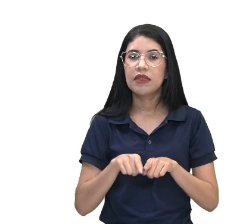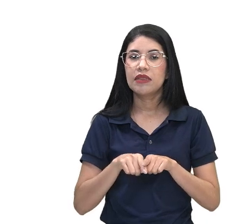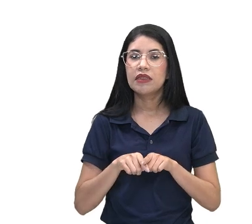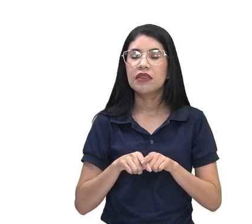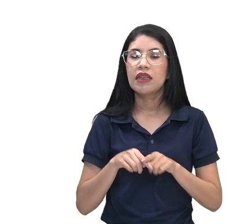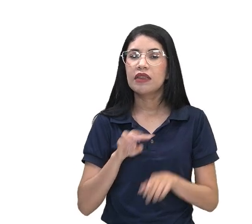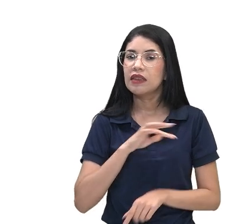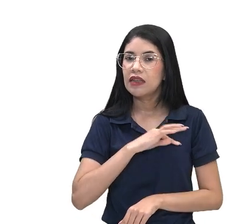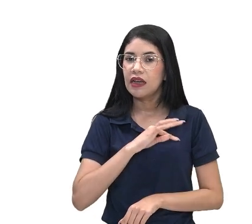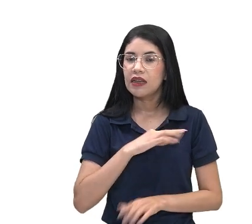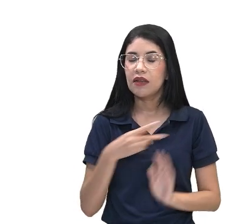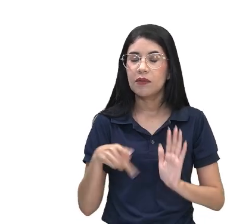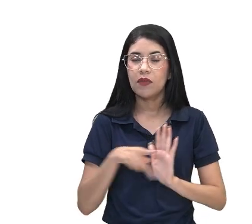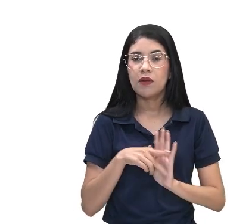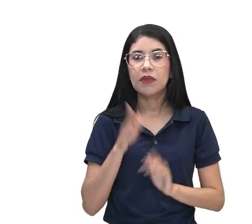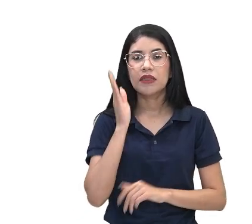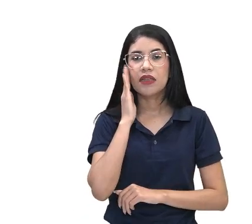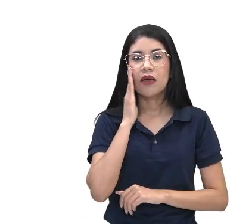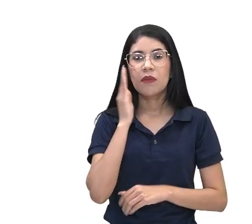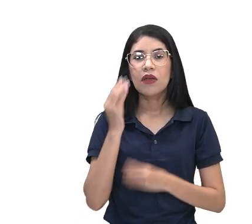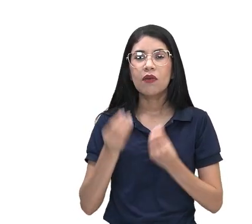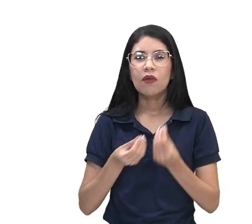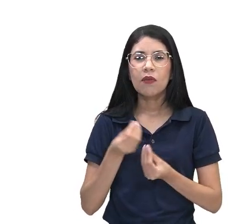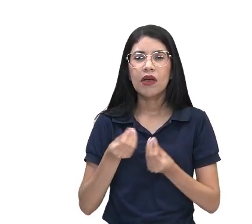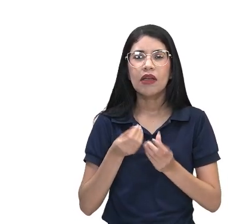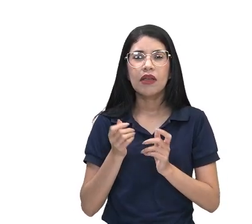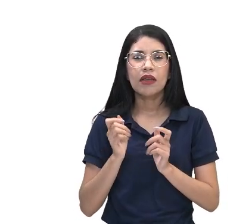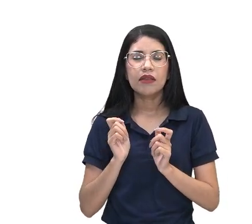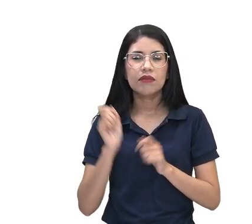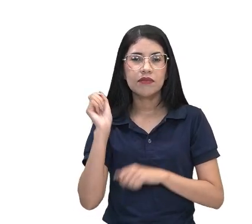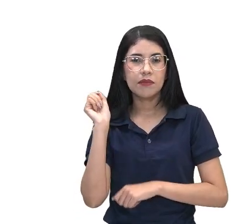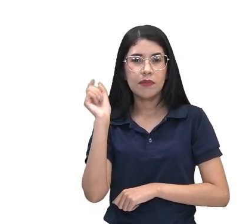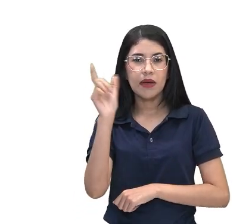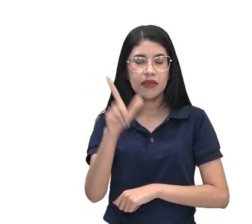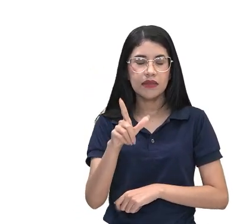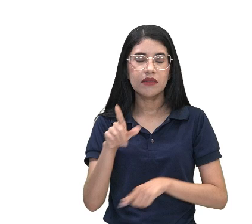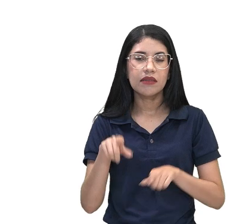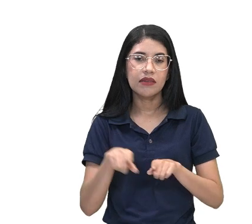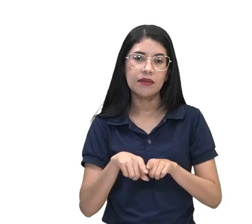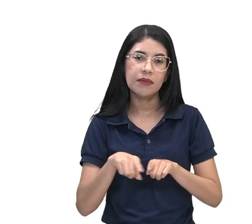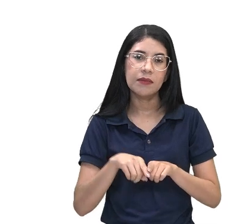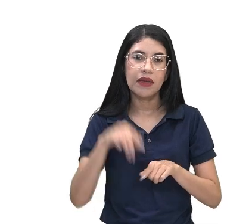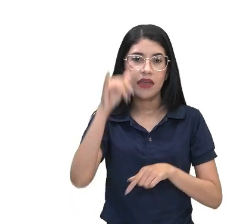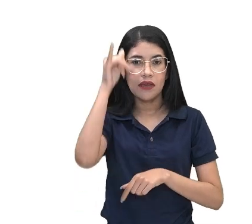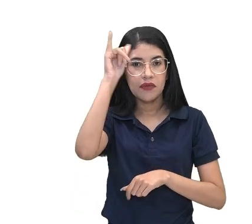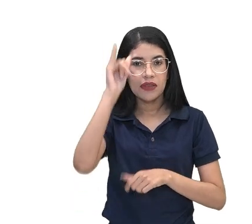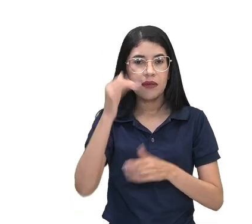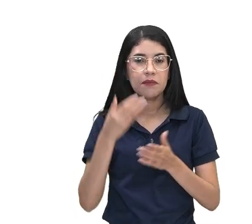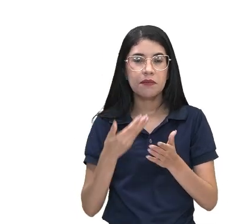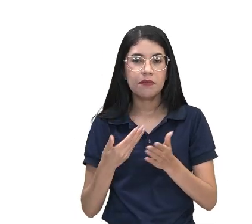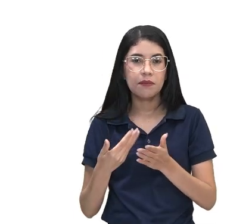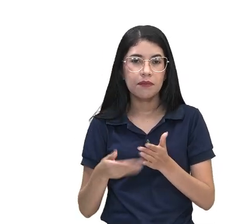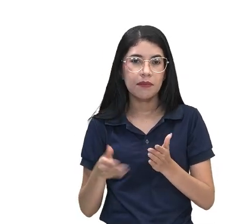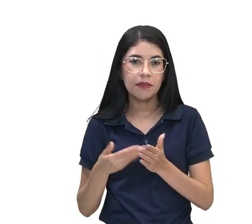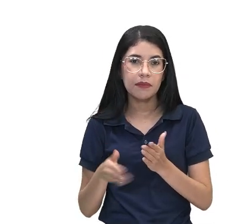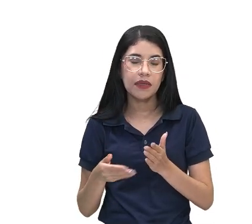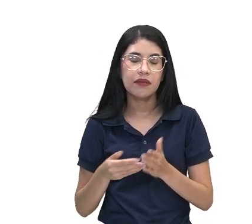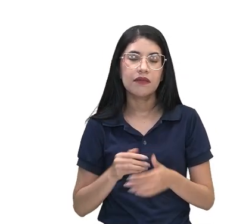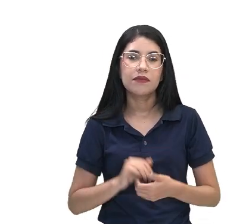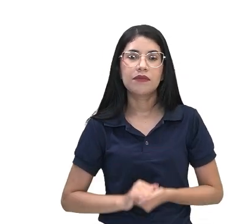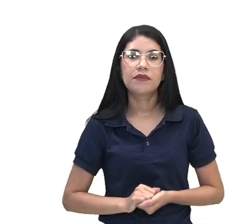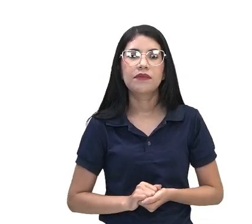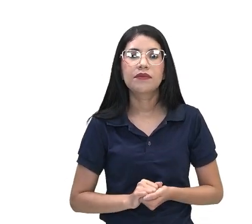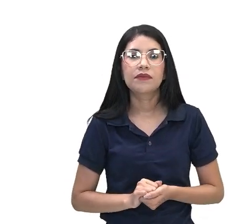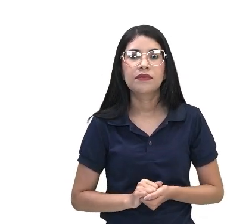para saber o momento correto e específico de soltar esse implemento para não invalidar o seu